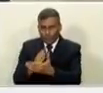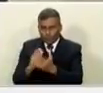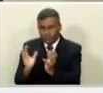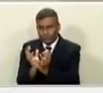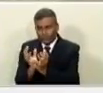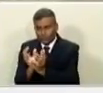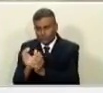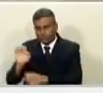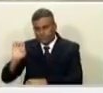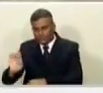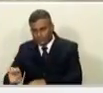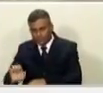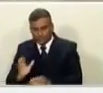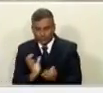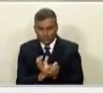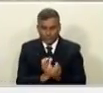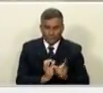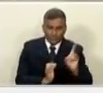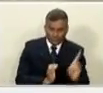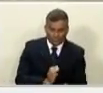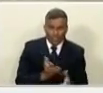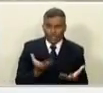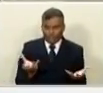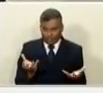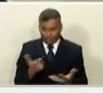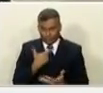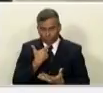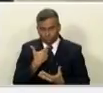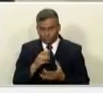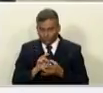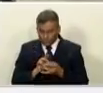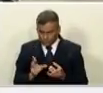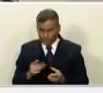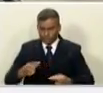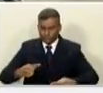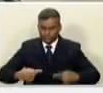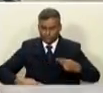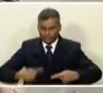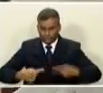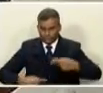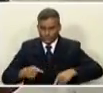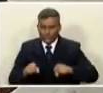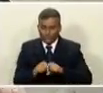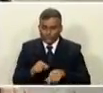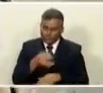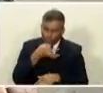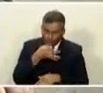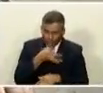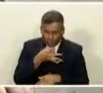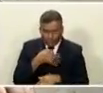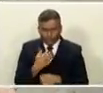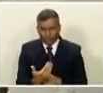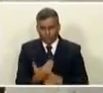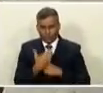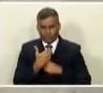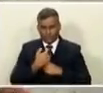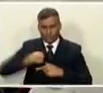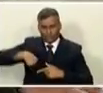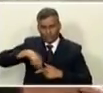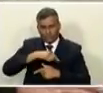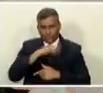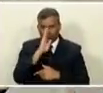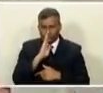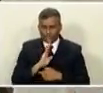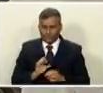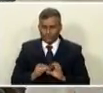está disposta a participar de debates e dar sua contribuição para as saídas do Brasil.